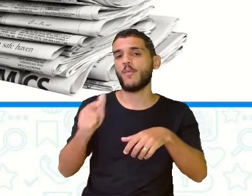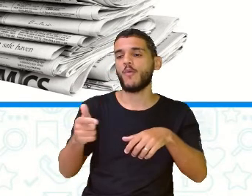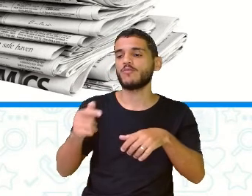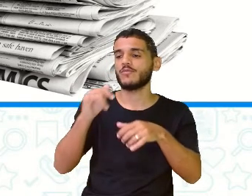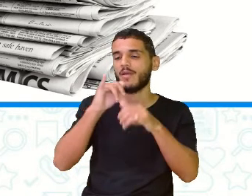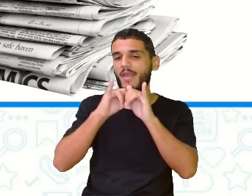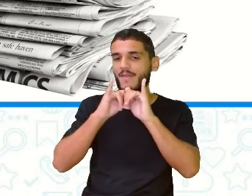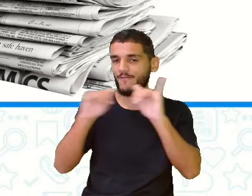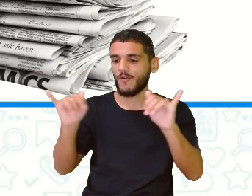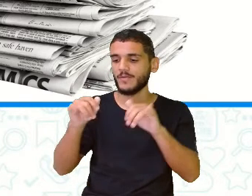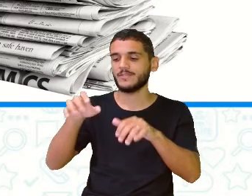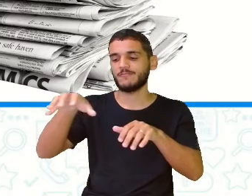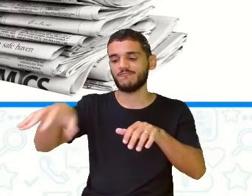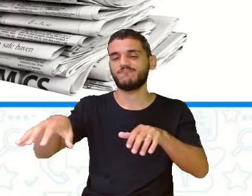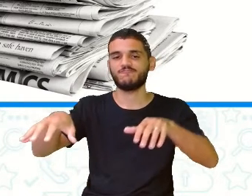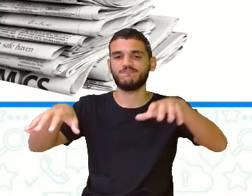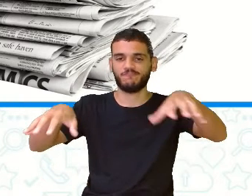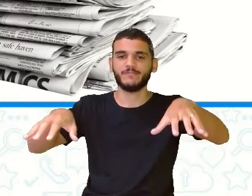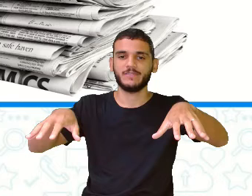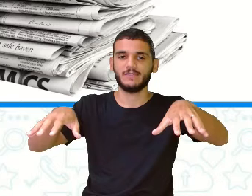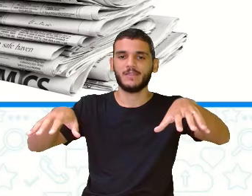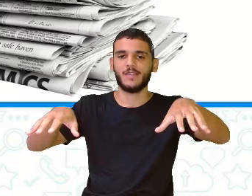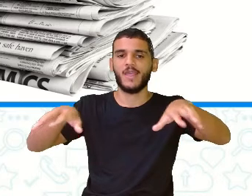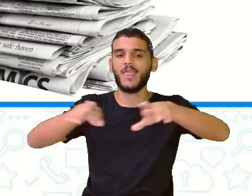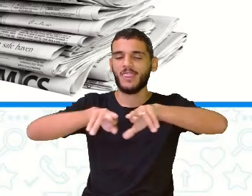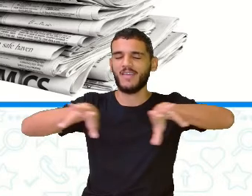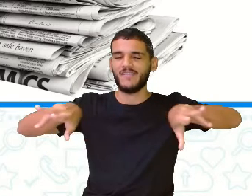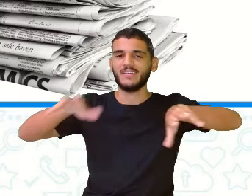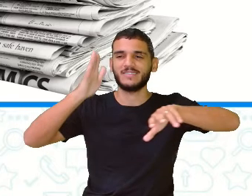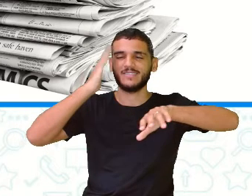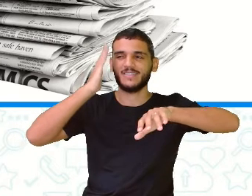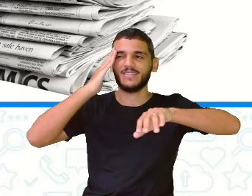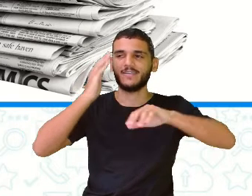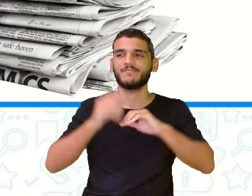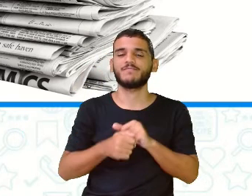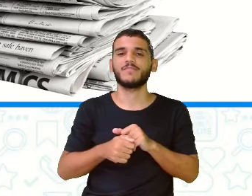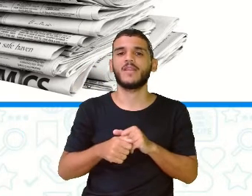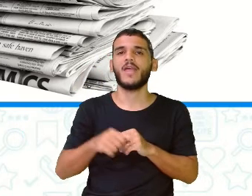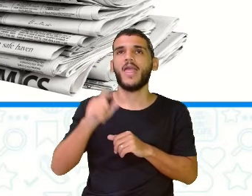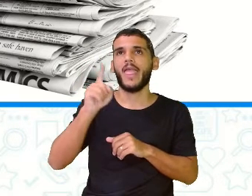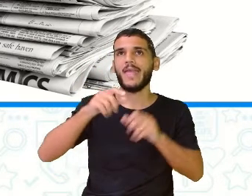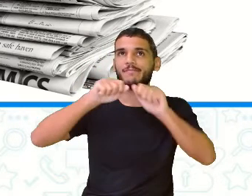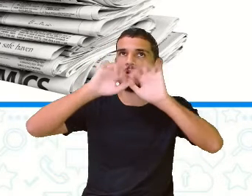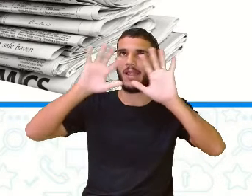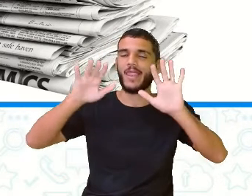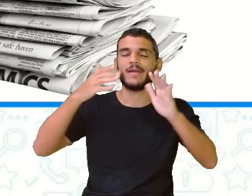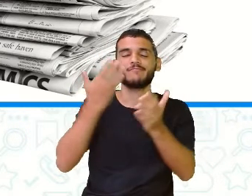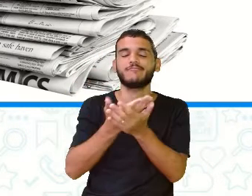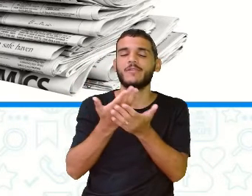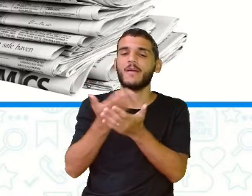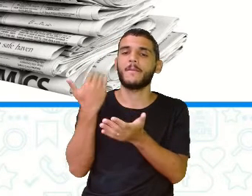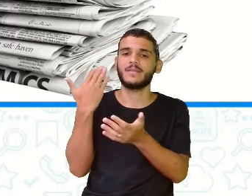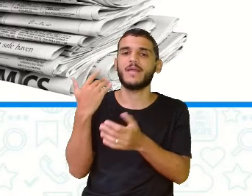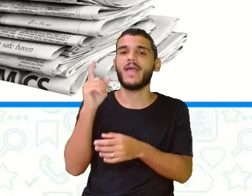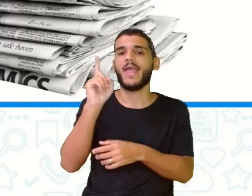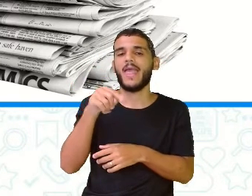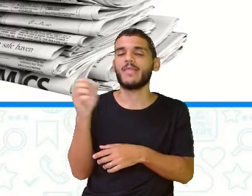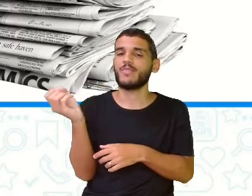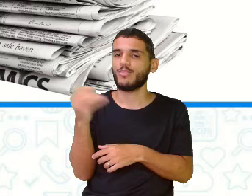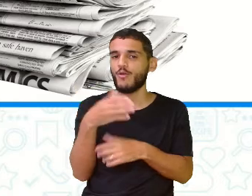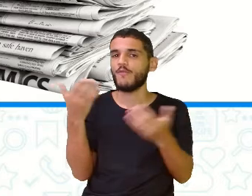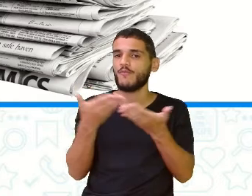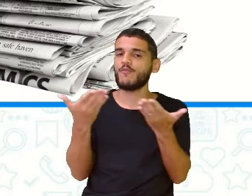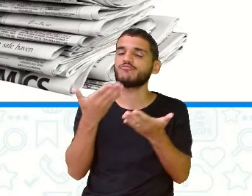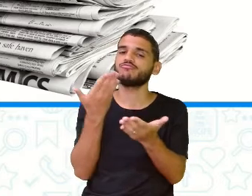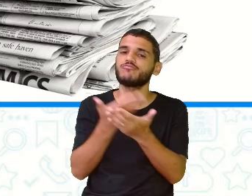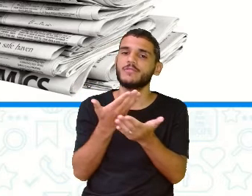jornalismo informativo. Essa informação eu não coloquei tão clara nas aulas passadas. Então, é um elemento novo da aula de hoje.